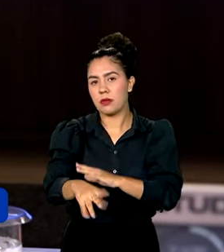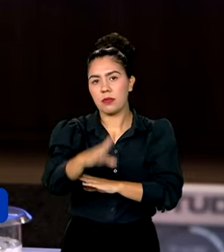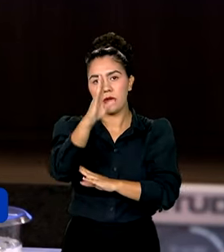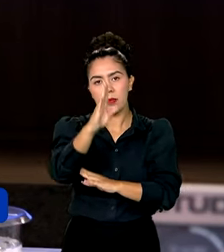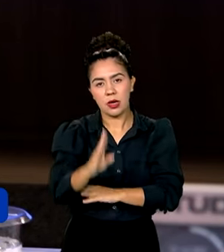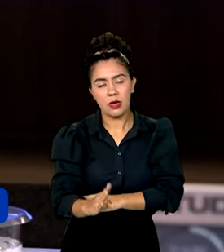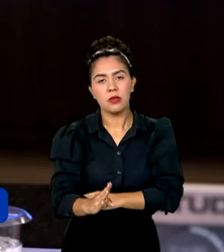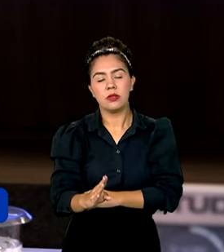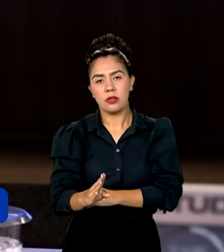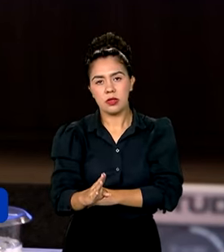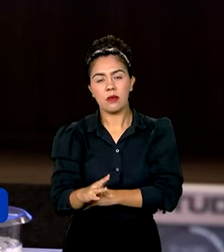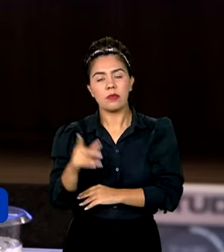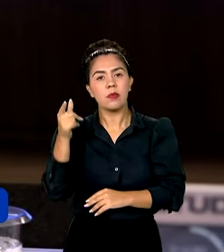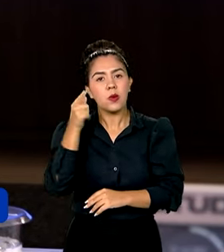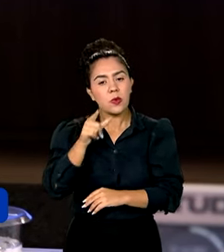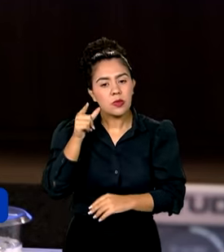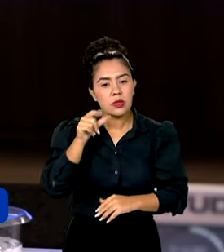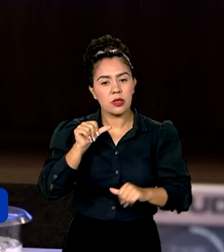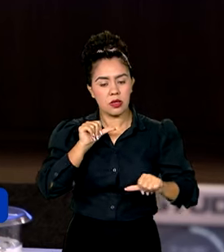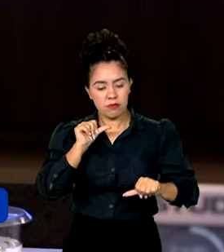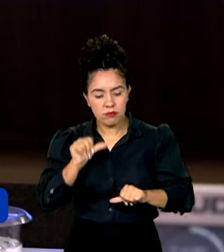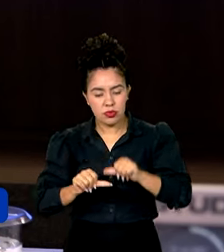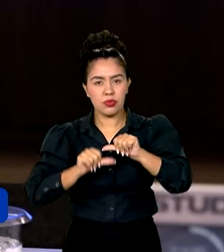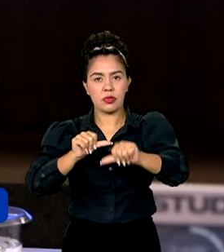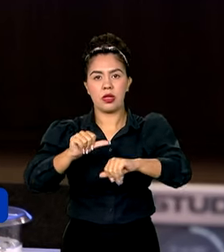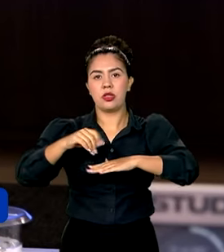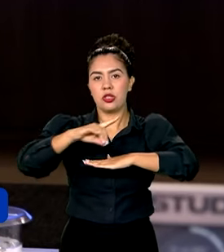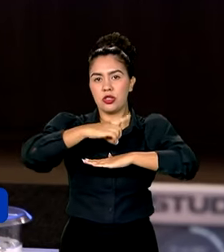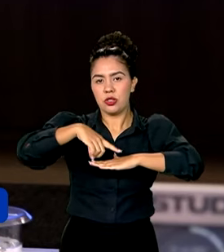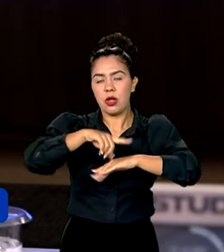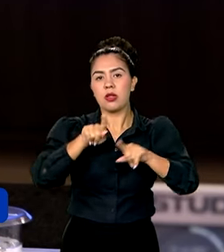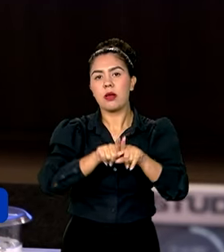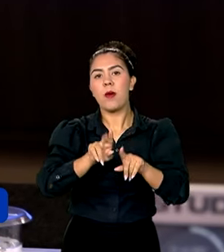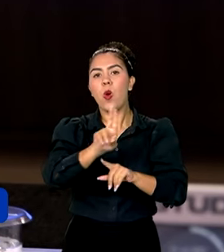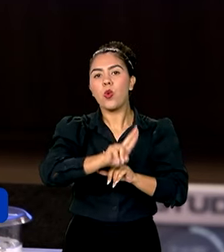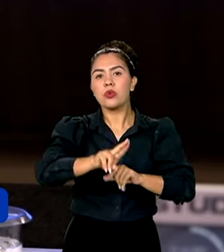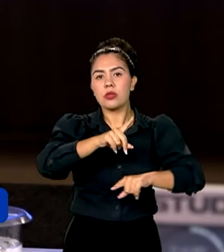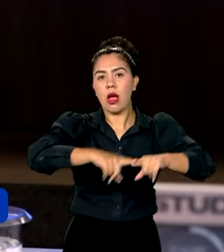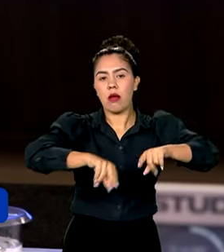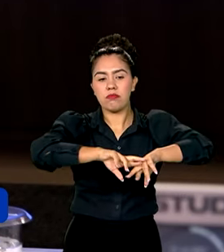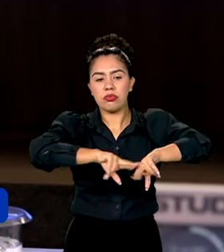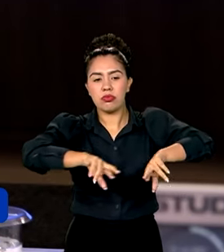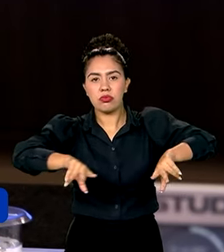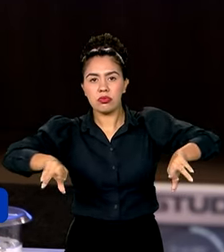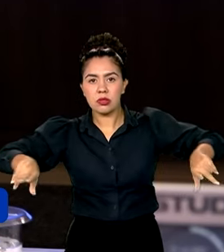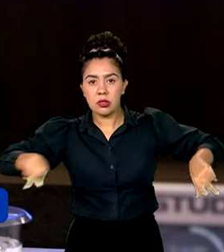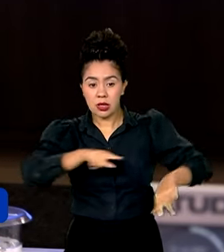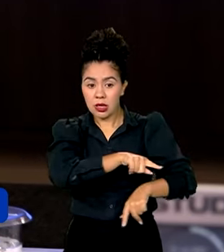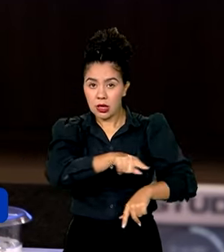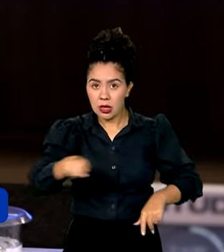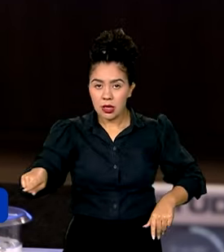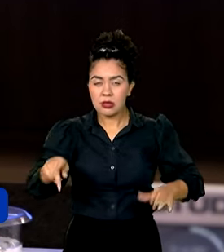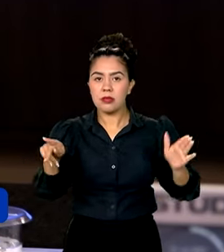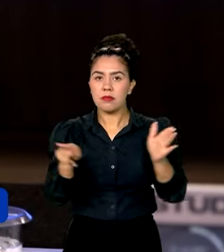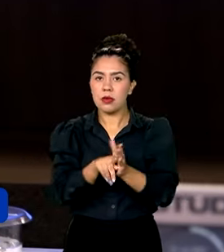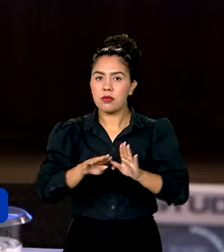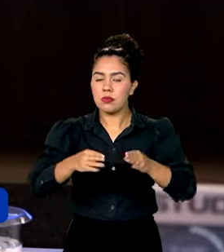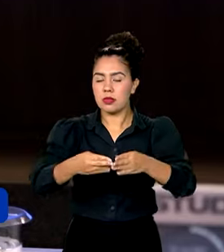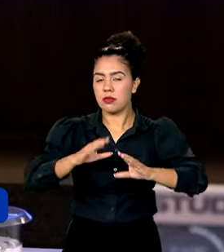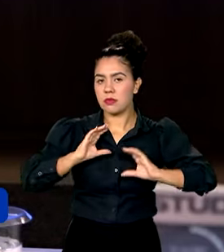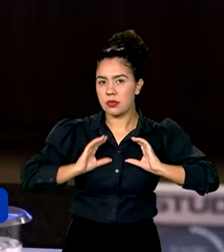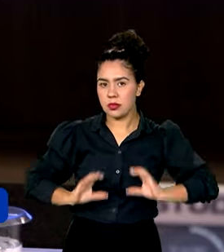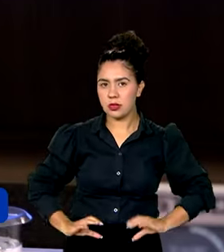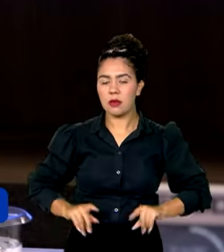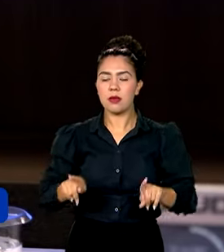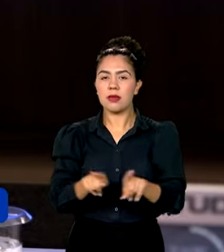de ter a transição digital e o uso desses recursos como recursos para a cidadania para o bem